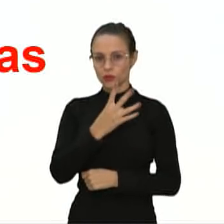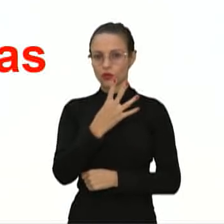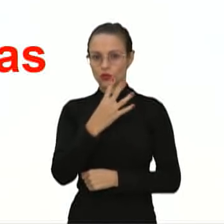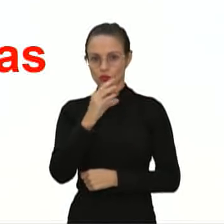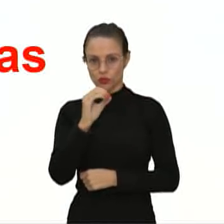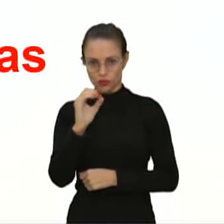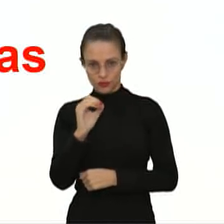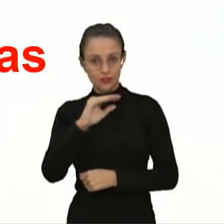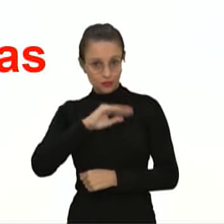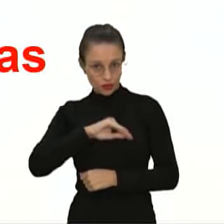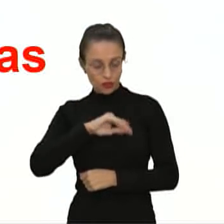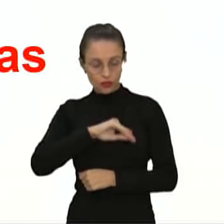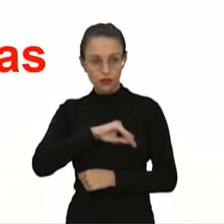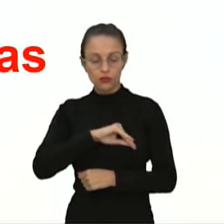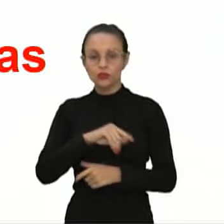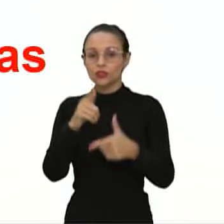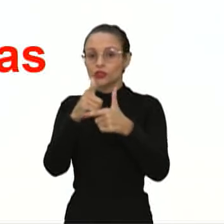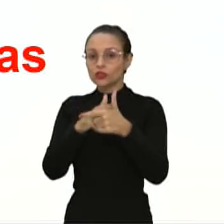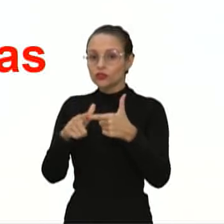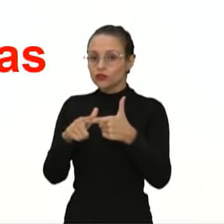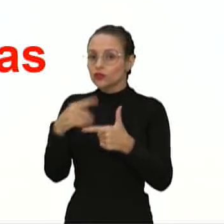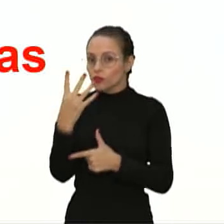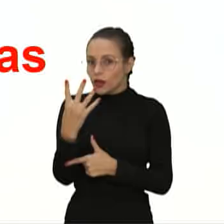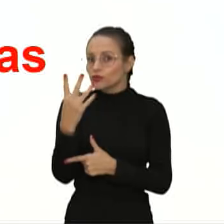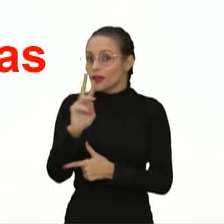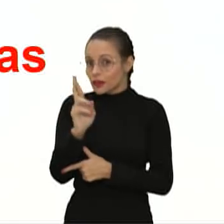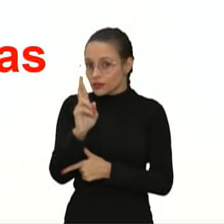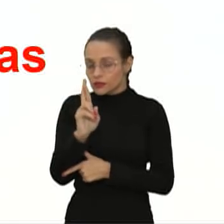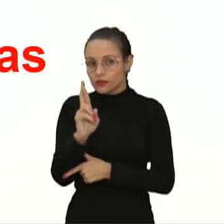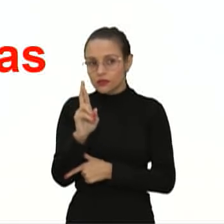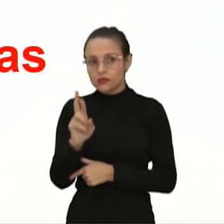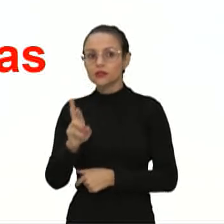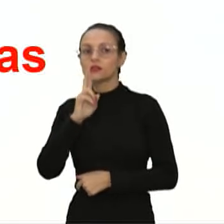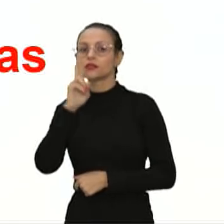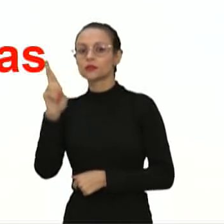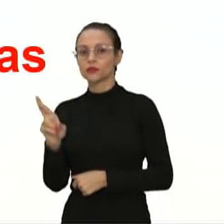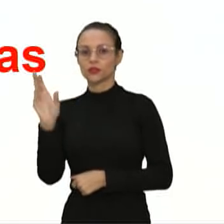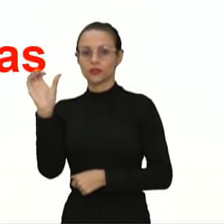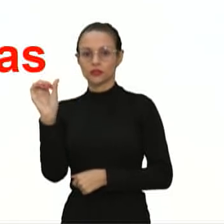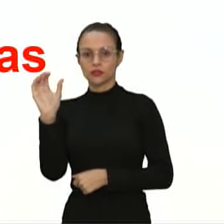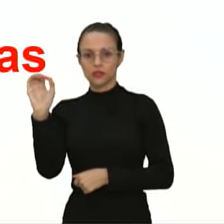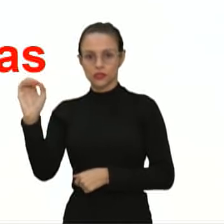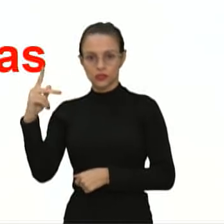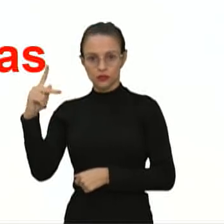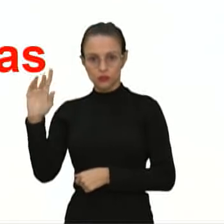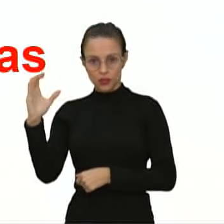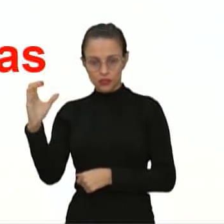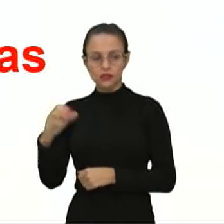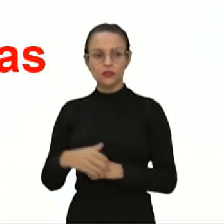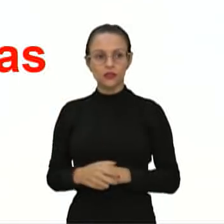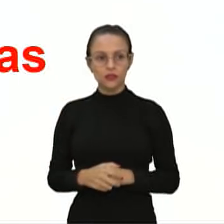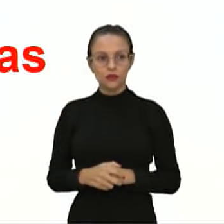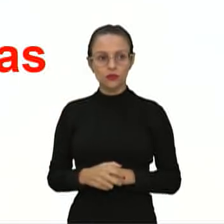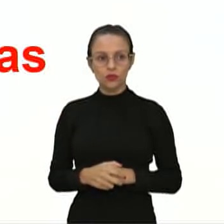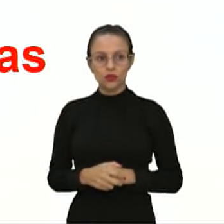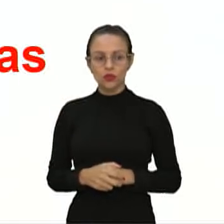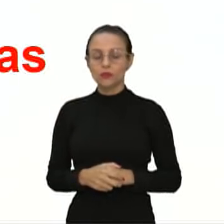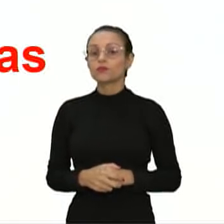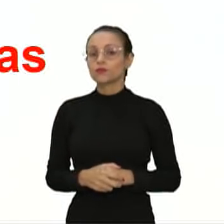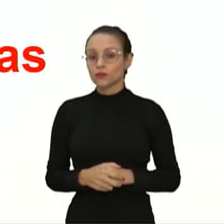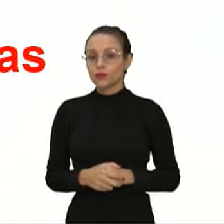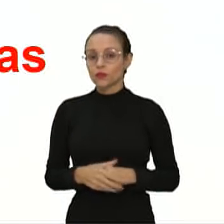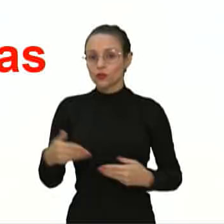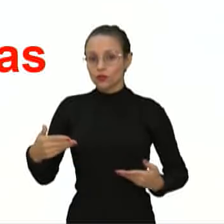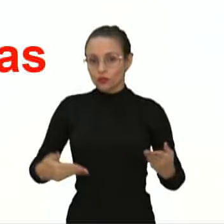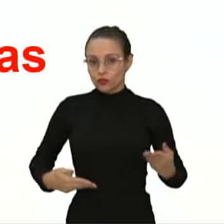2.400, que é quanto que ele ganhou, divididos por R$ 4,00, que vai dar 600 peças. Nós temos o